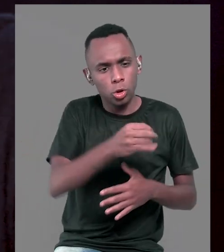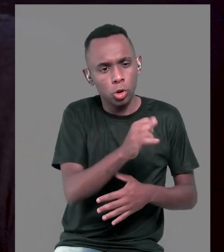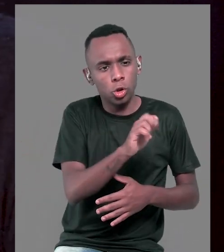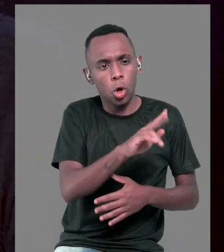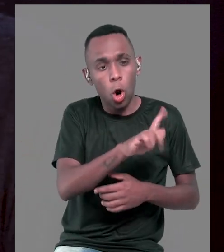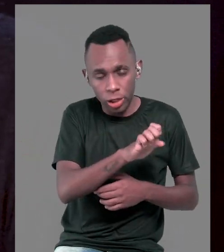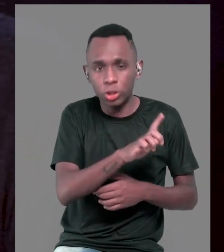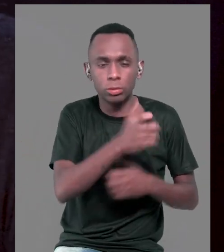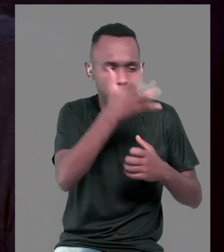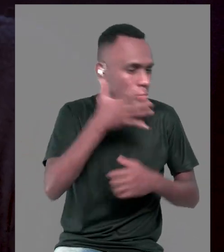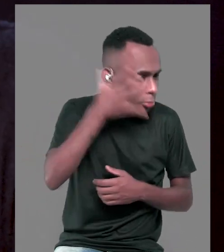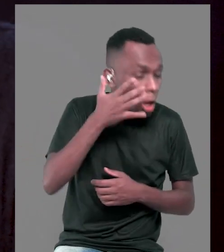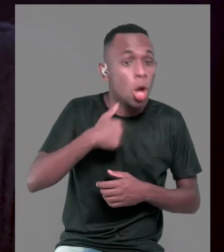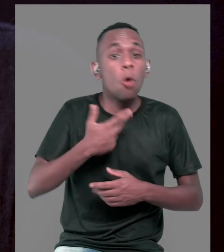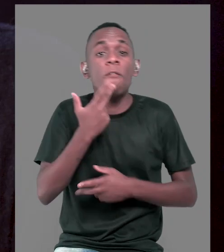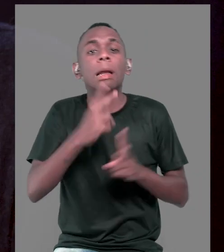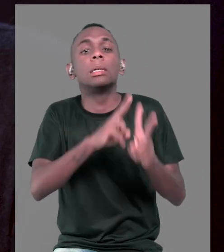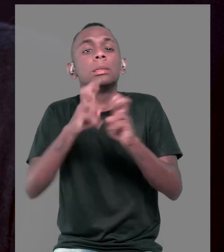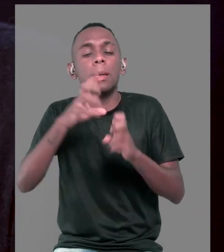falar bastante do espírito.